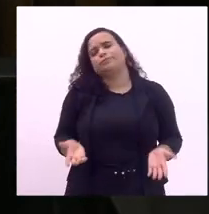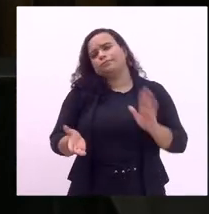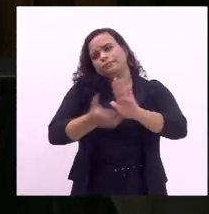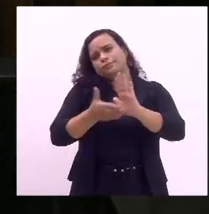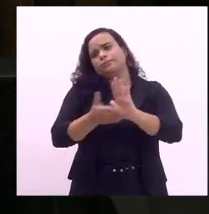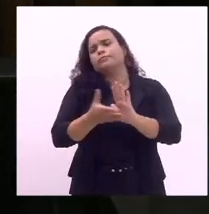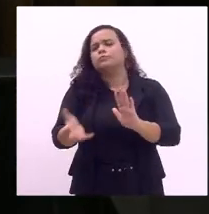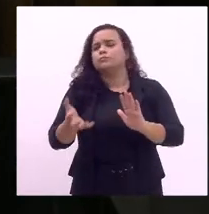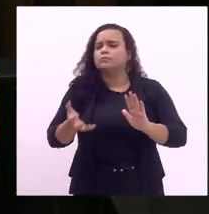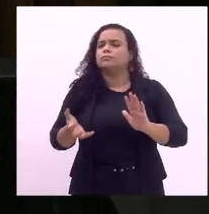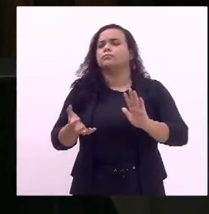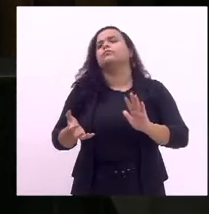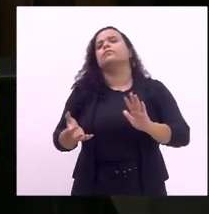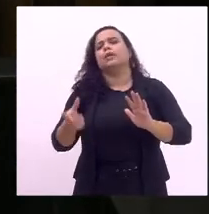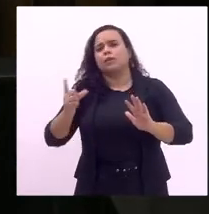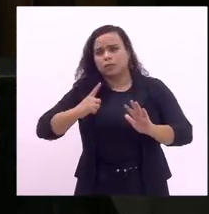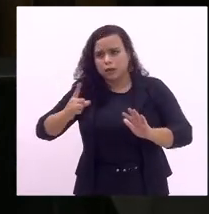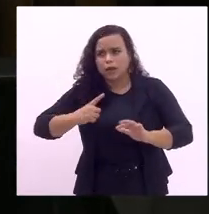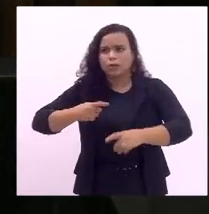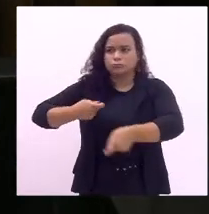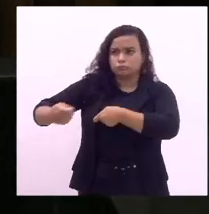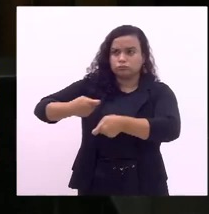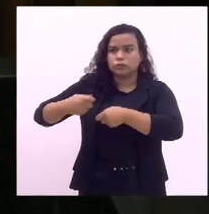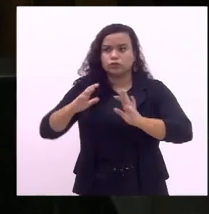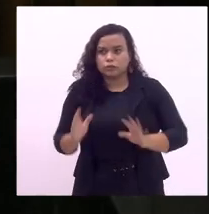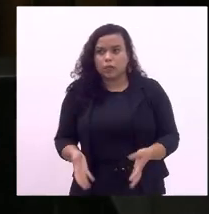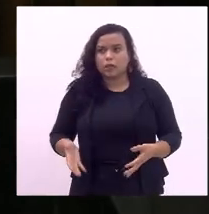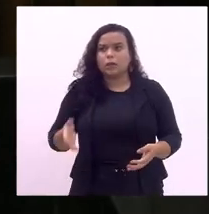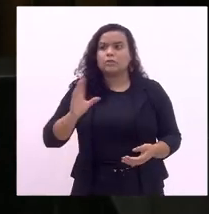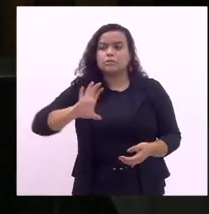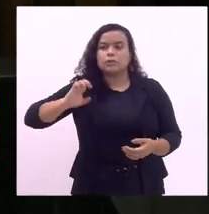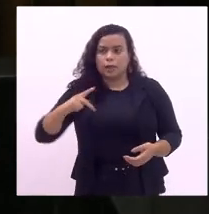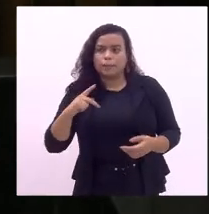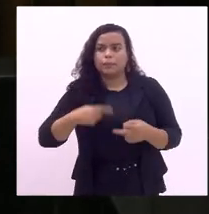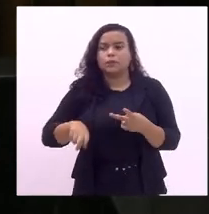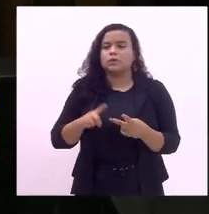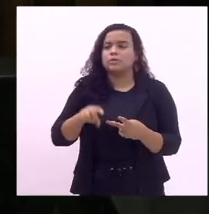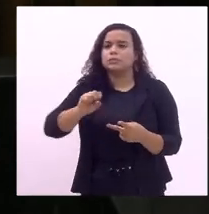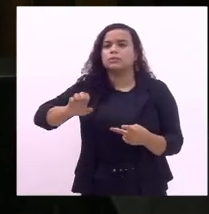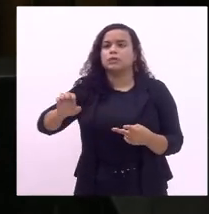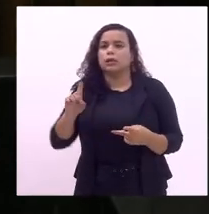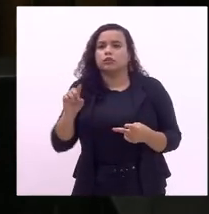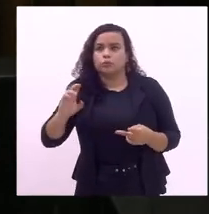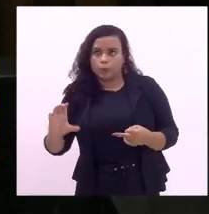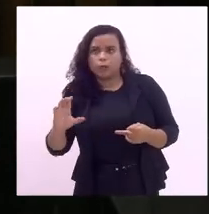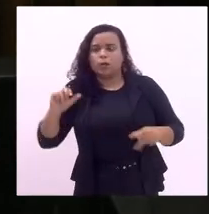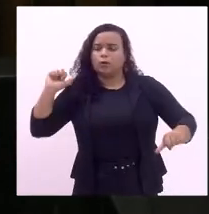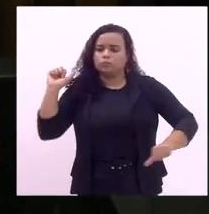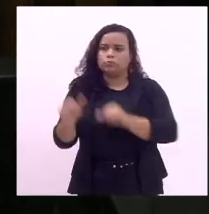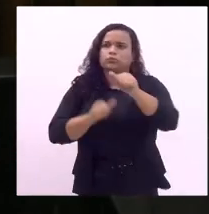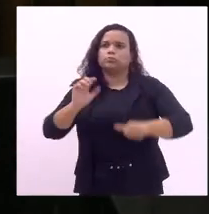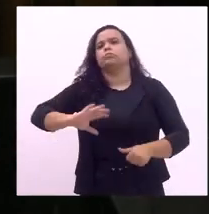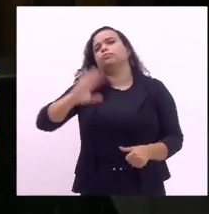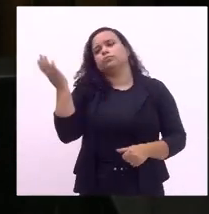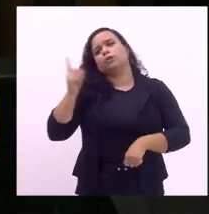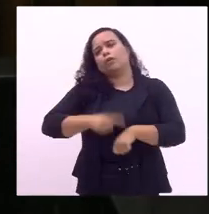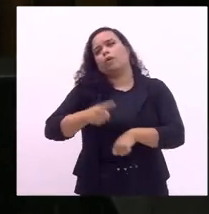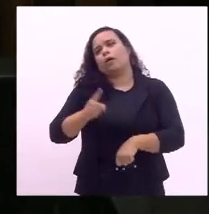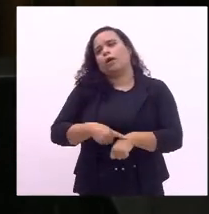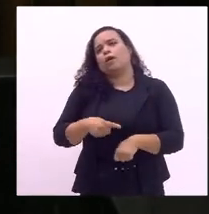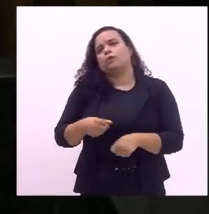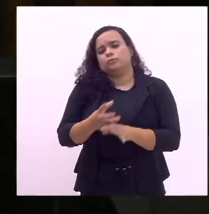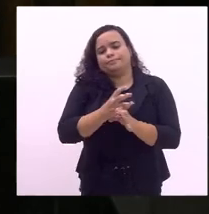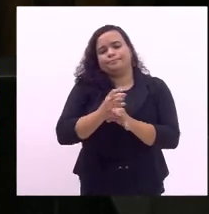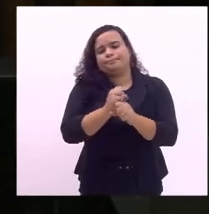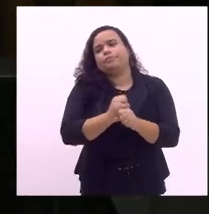cobrança. Já há uma negociação do CEP com a SEDUC para que haja uma mudança na carga horária dos profissionais de educação, para